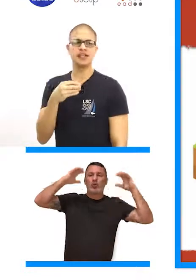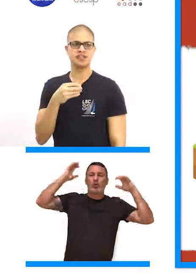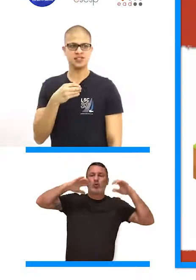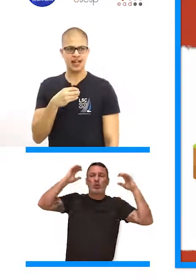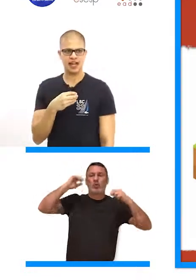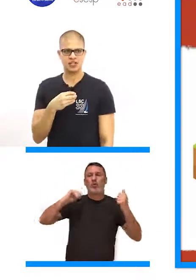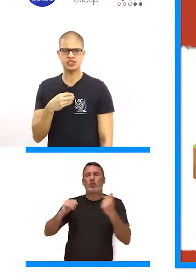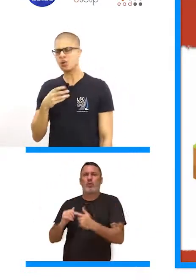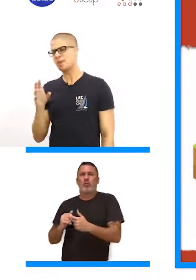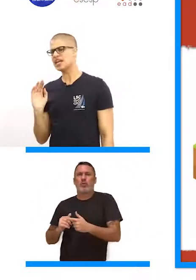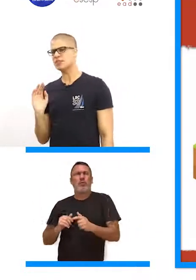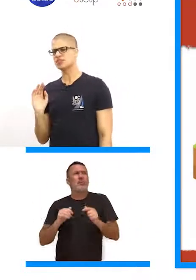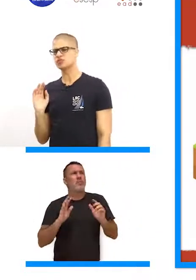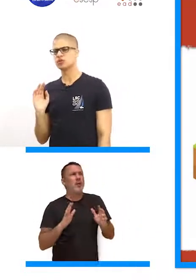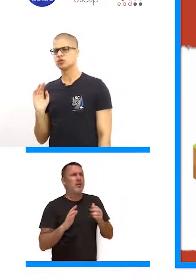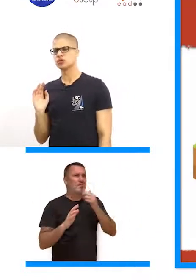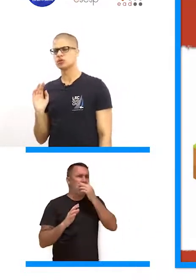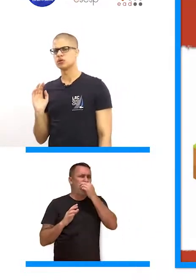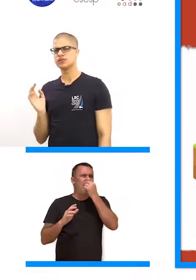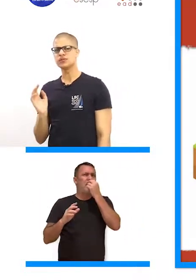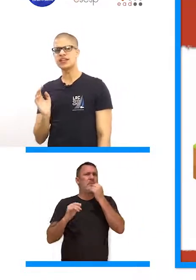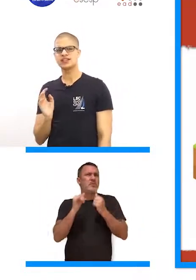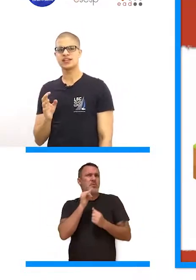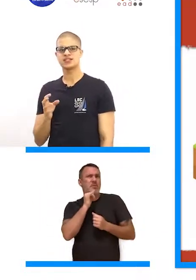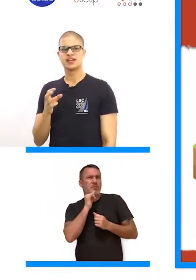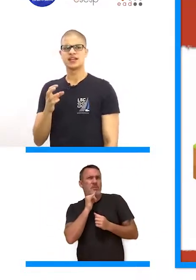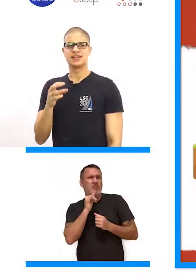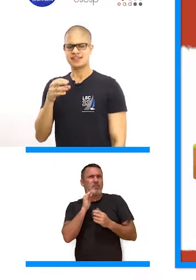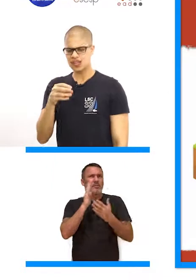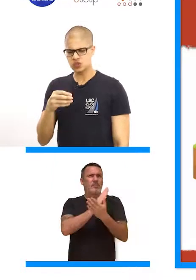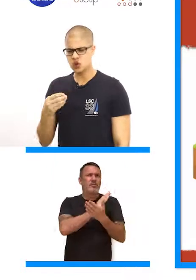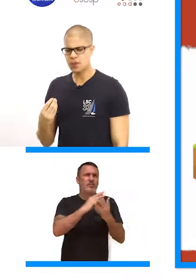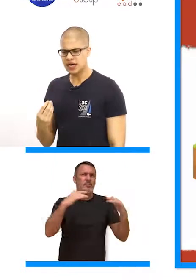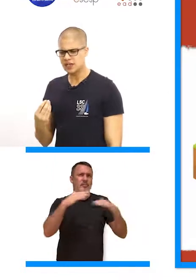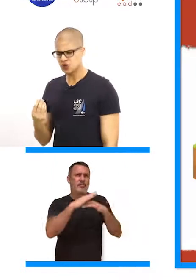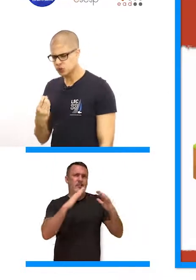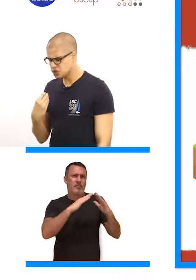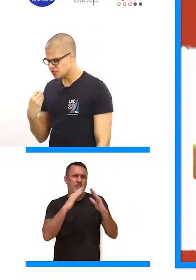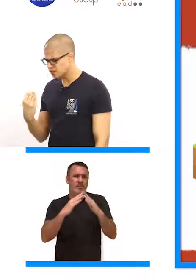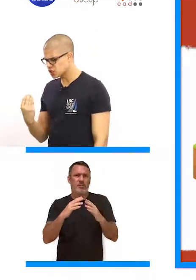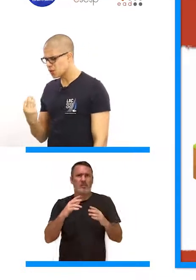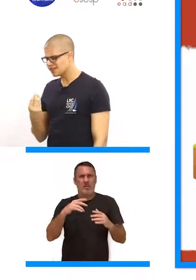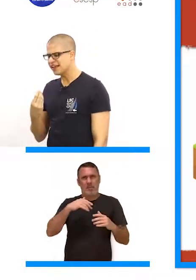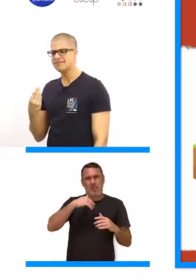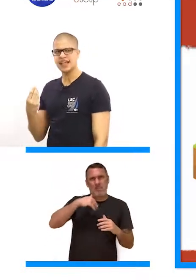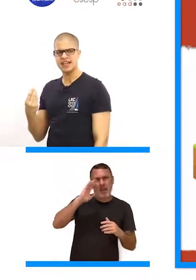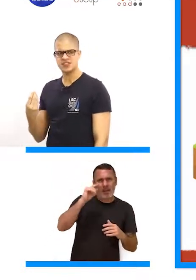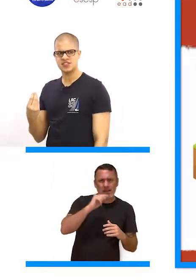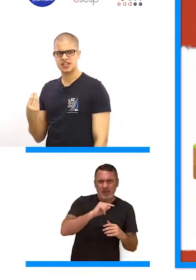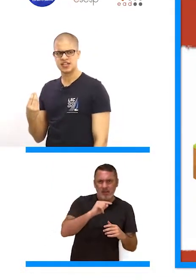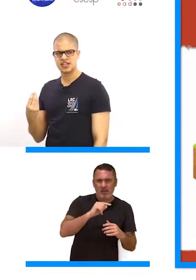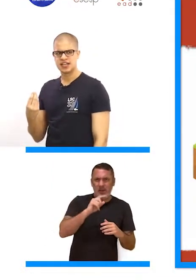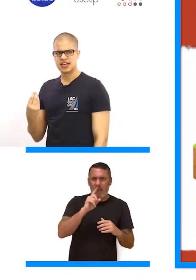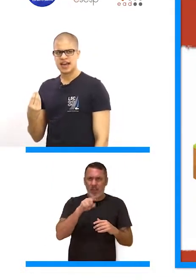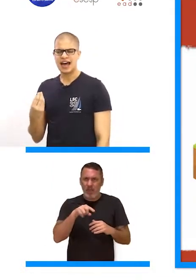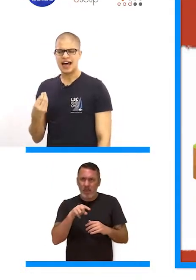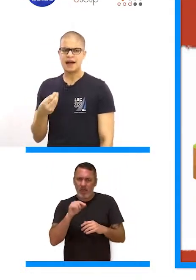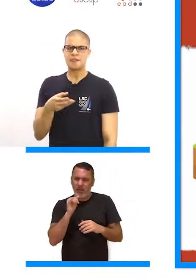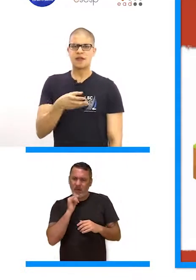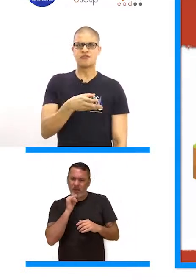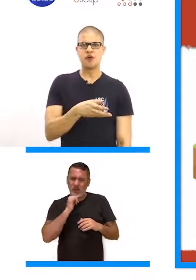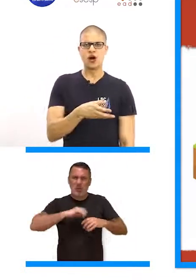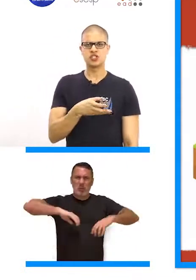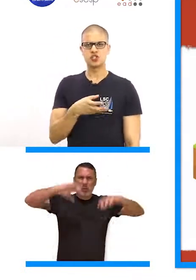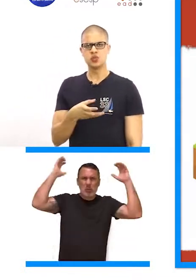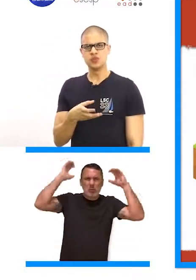maior intensidade. Então, peraí, professor. Então, nas áreas urbanas, nós observamos aqui uma tendência